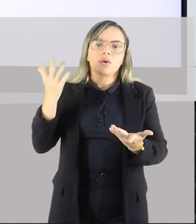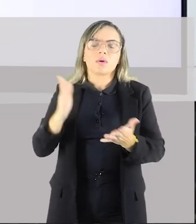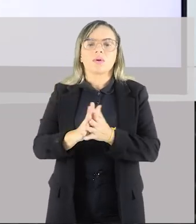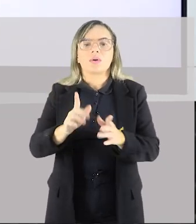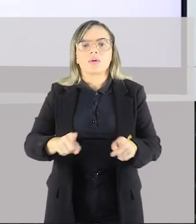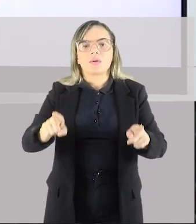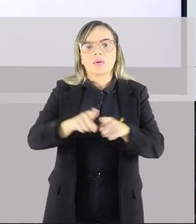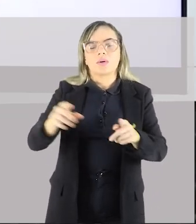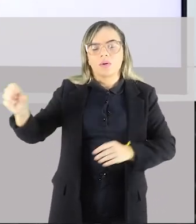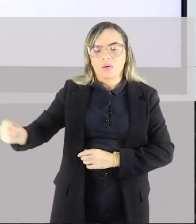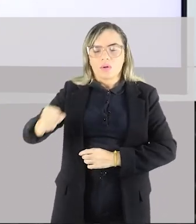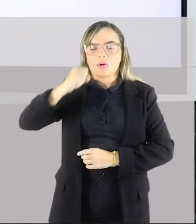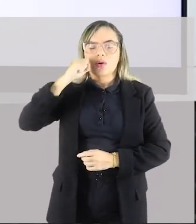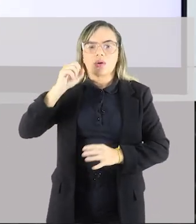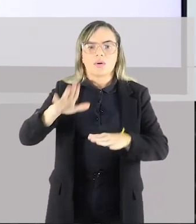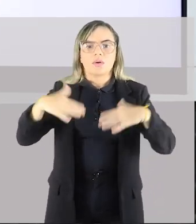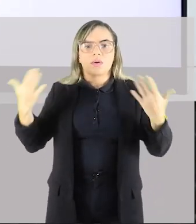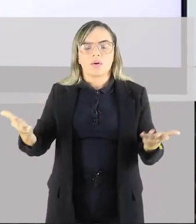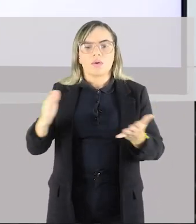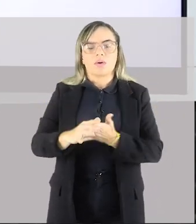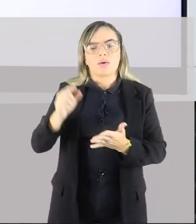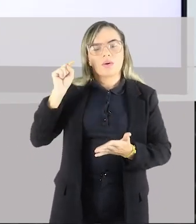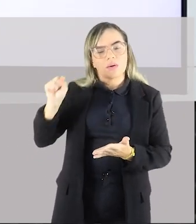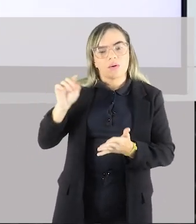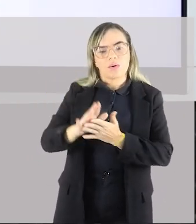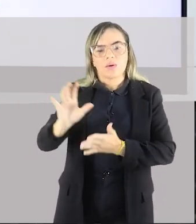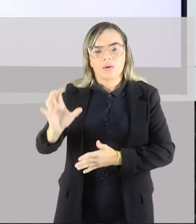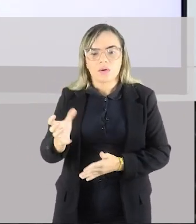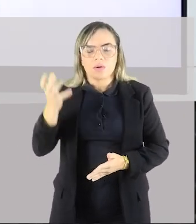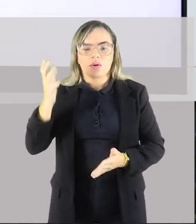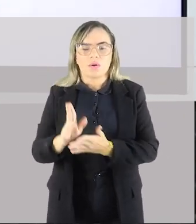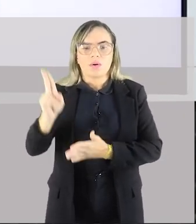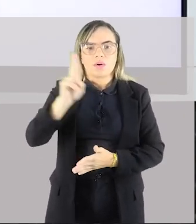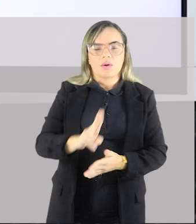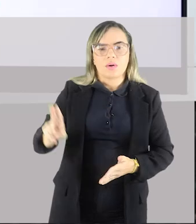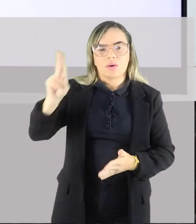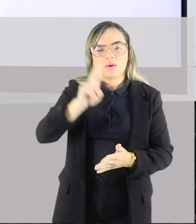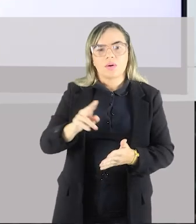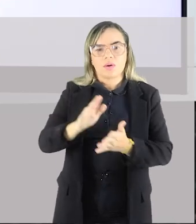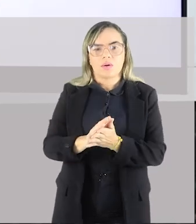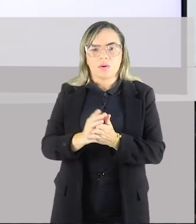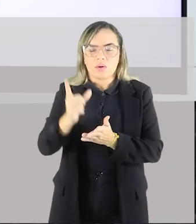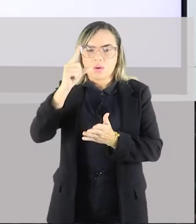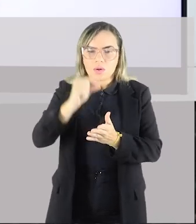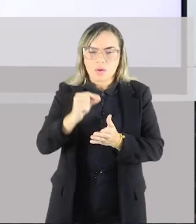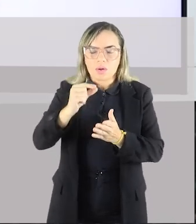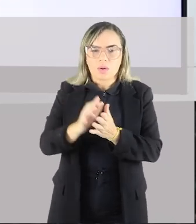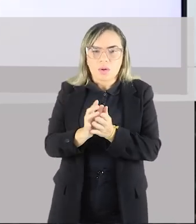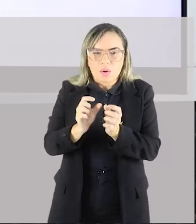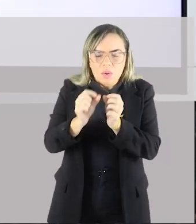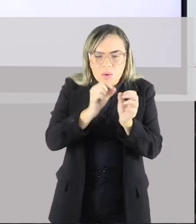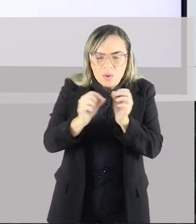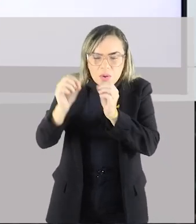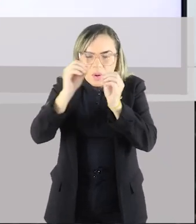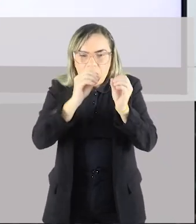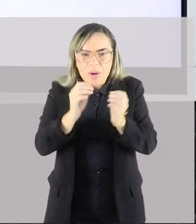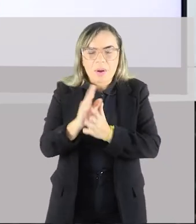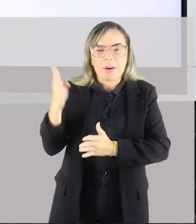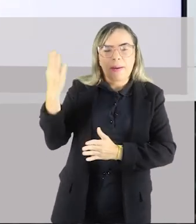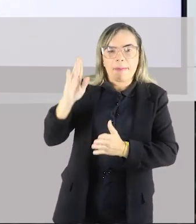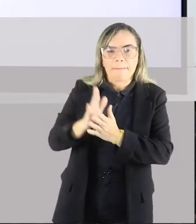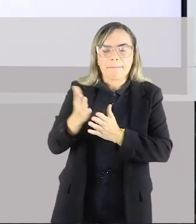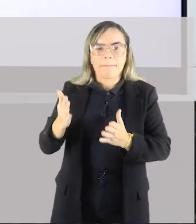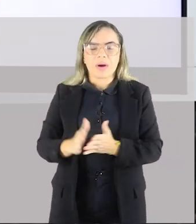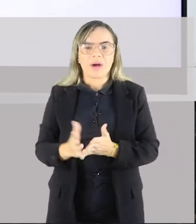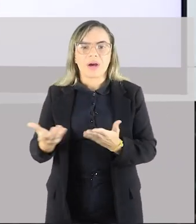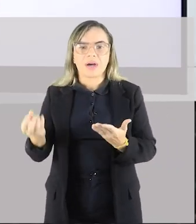ali cerveja, e para essa produção a gente utiliza micro-organismos como bactérias e fungos, que eles